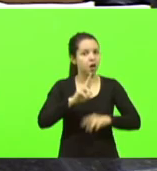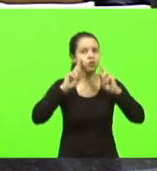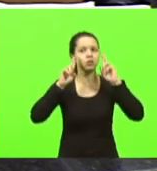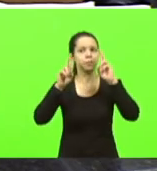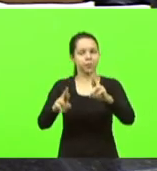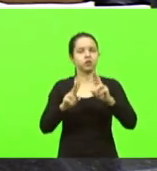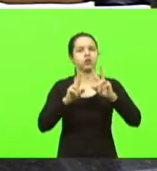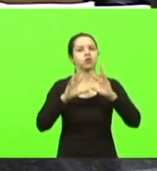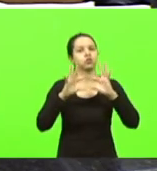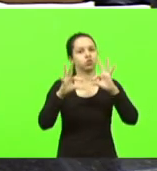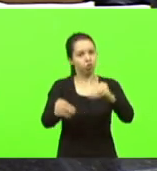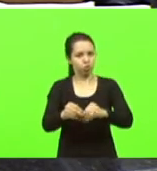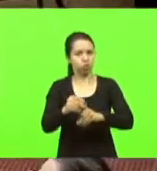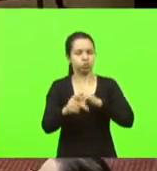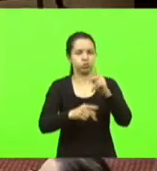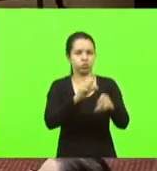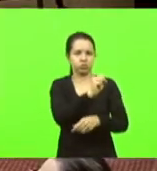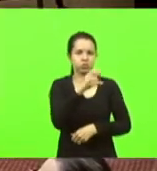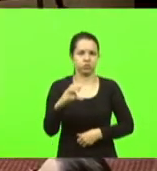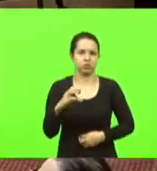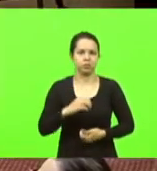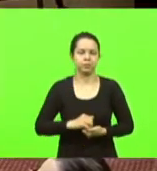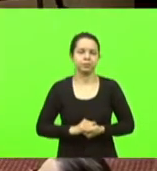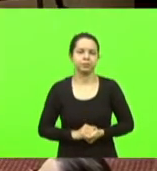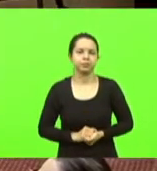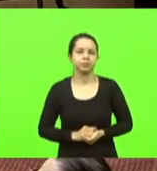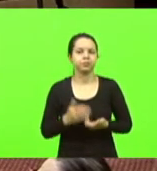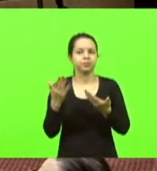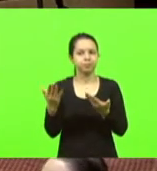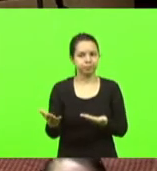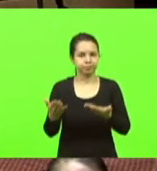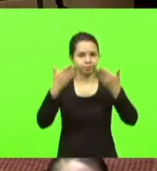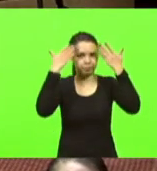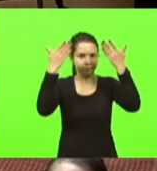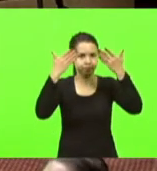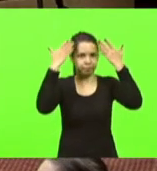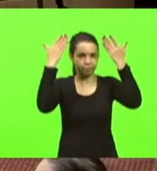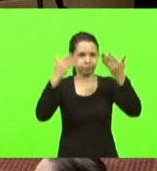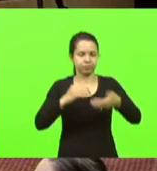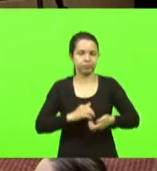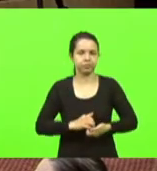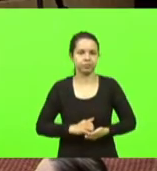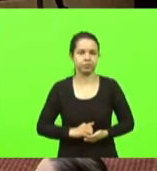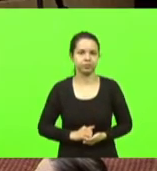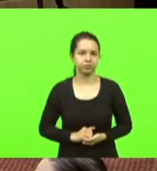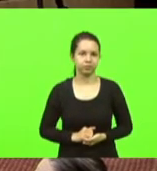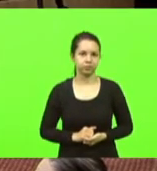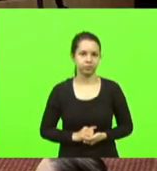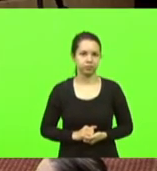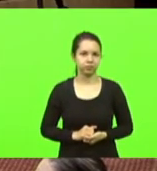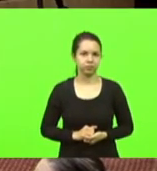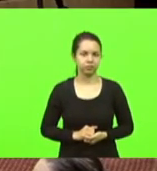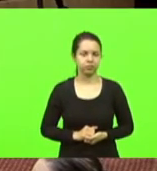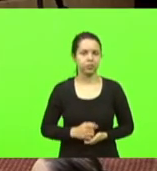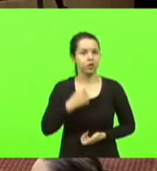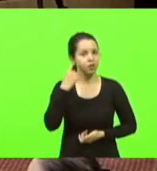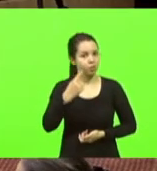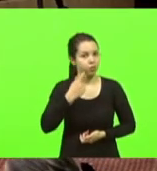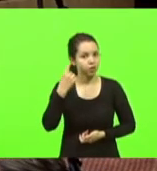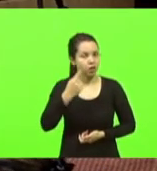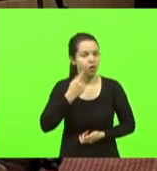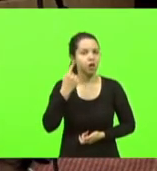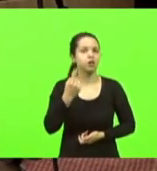todos os catarinenses obrigado a palavra Deputado José Milton Scheffer o deputado Mauro